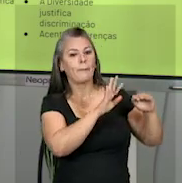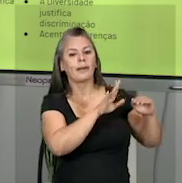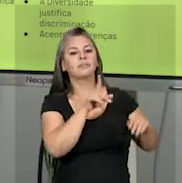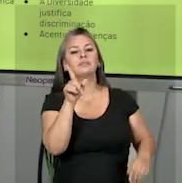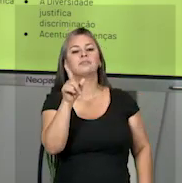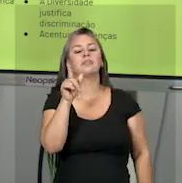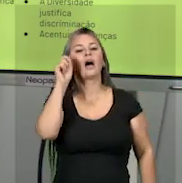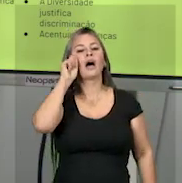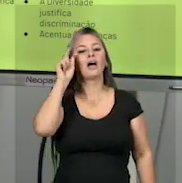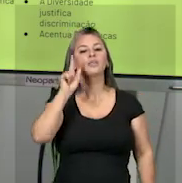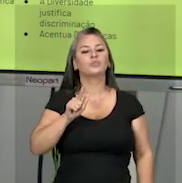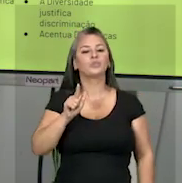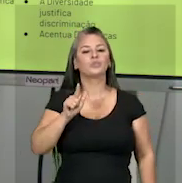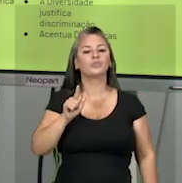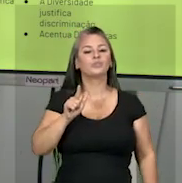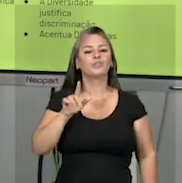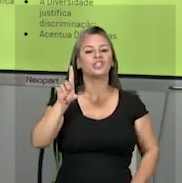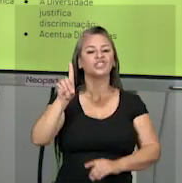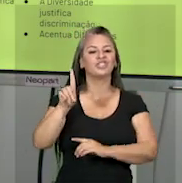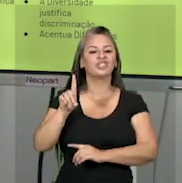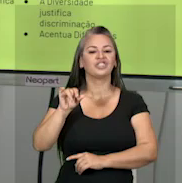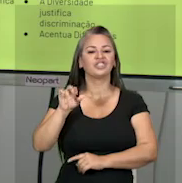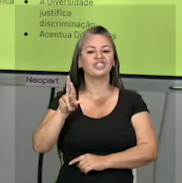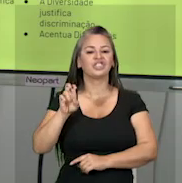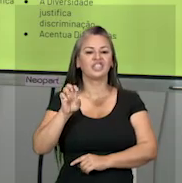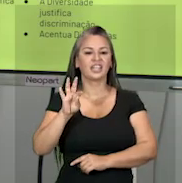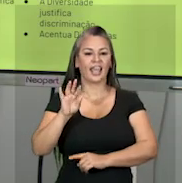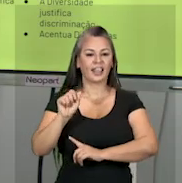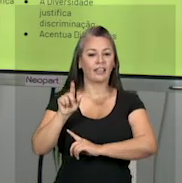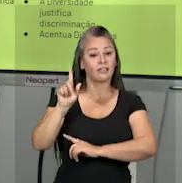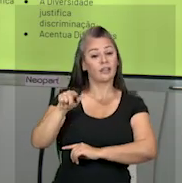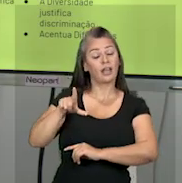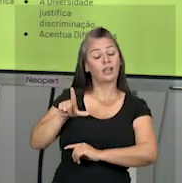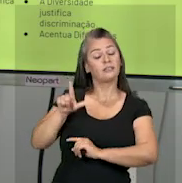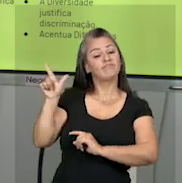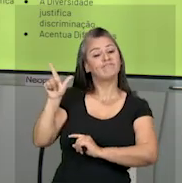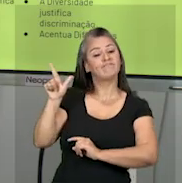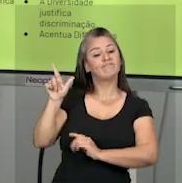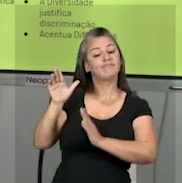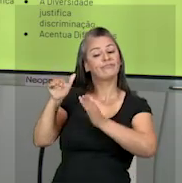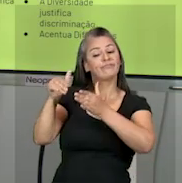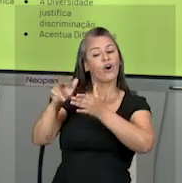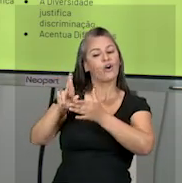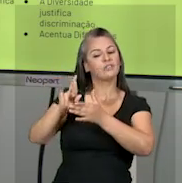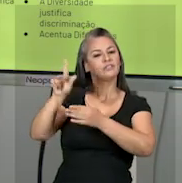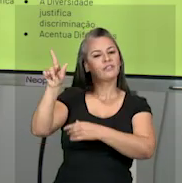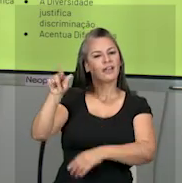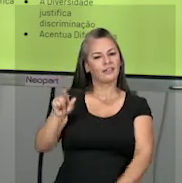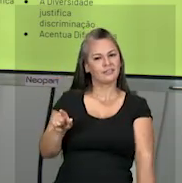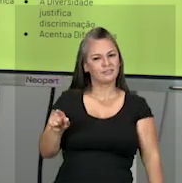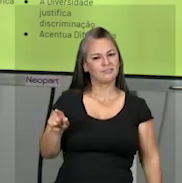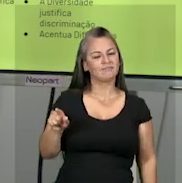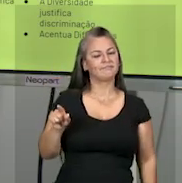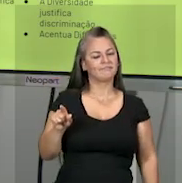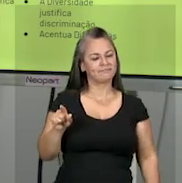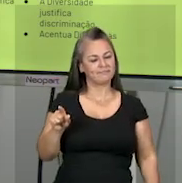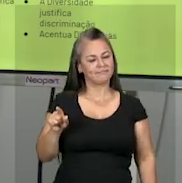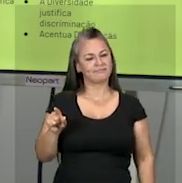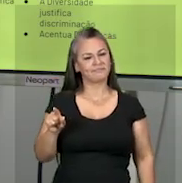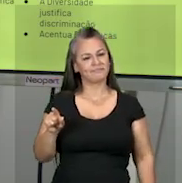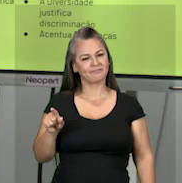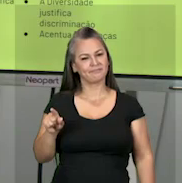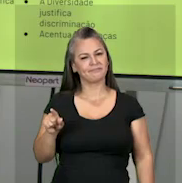direita, por outro lado, os grupos à direita, eles têm um outro tipo de visão a respeito do valor da igualdade e da importância dela para a vida